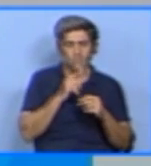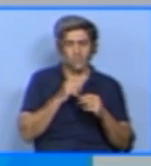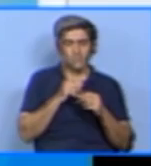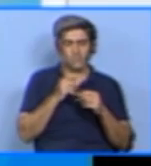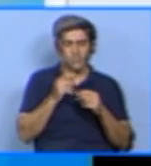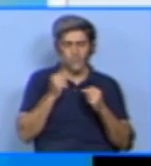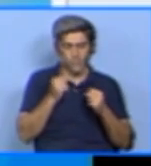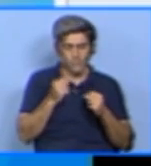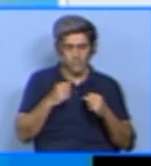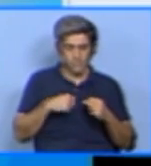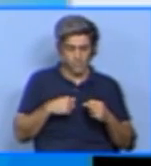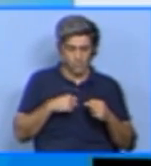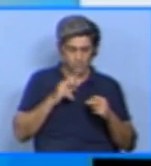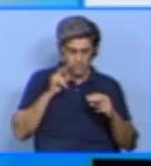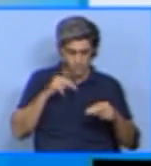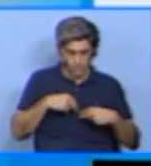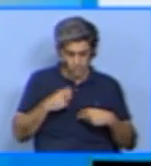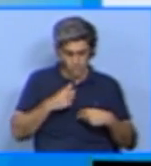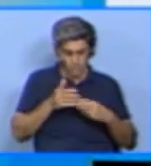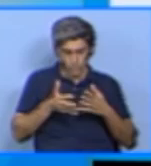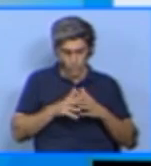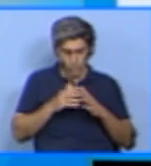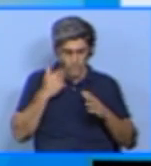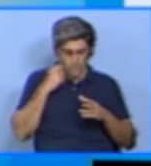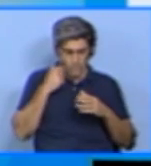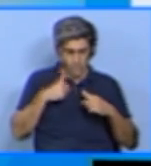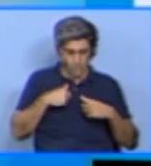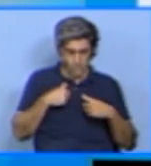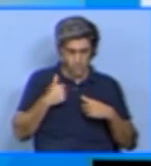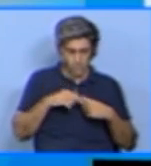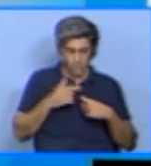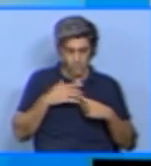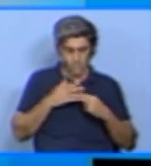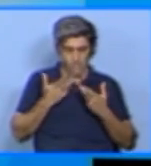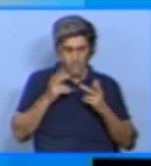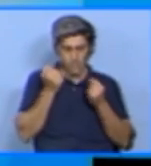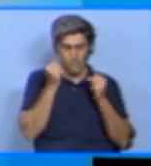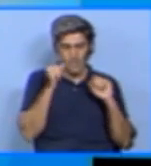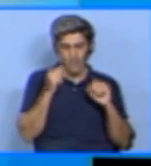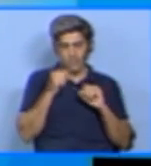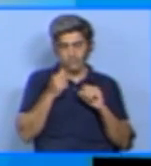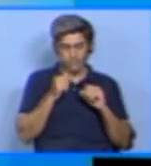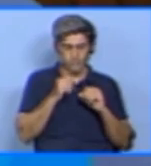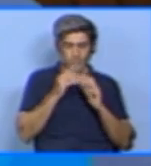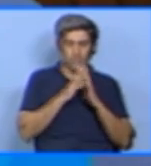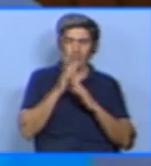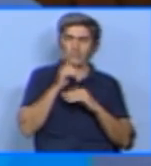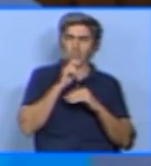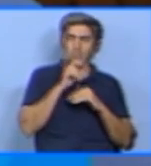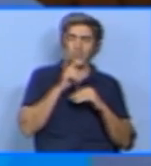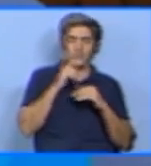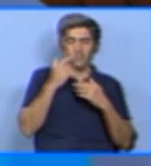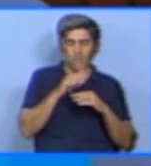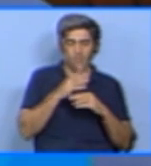força egocêntrica, que é a estrutura carnal da qual estamos a ser libertados. Então Deus permite o mal neste